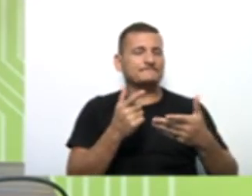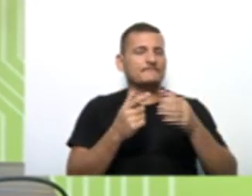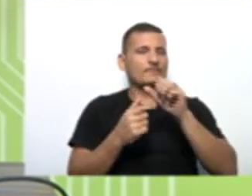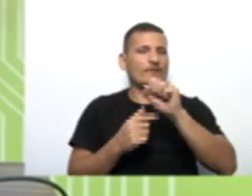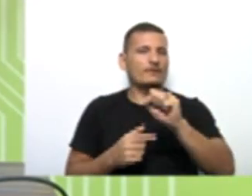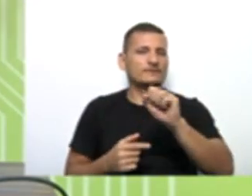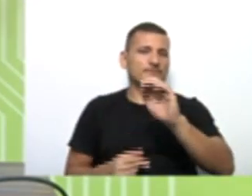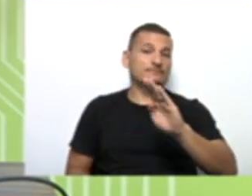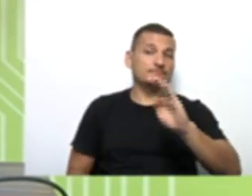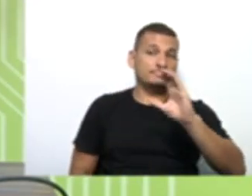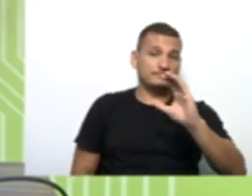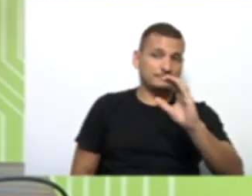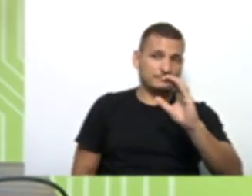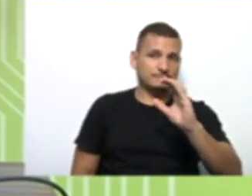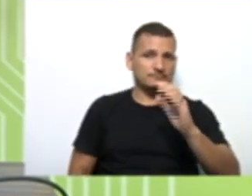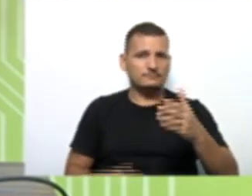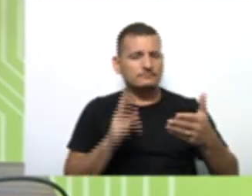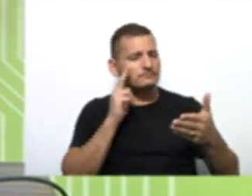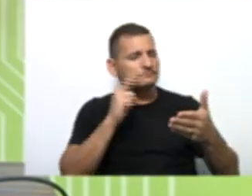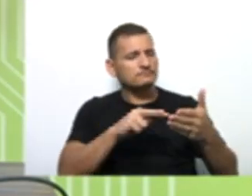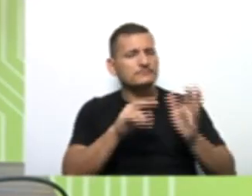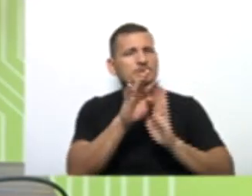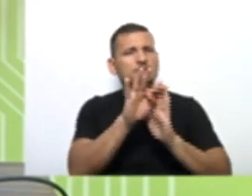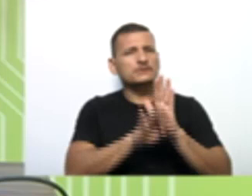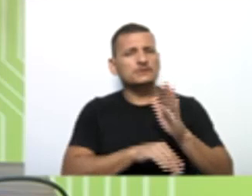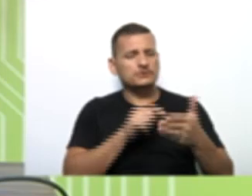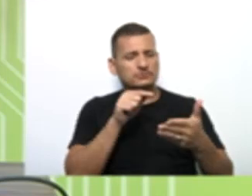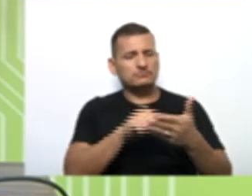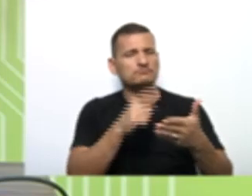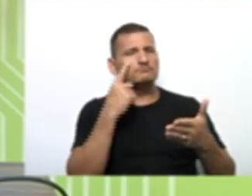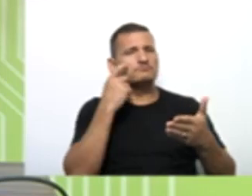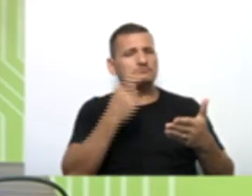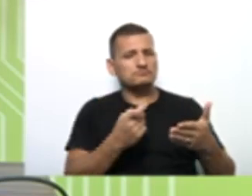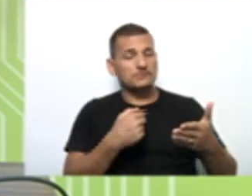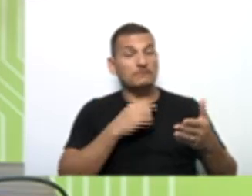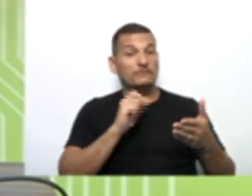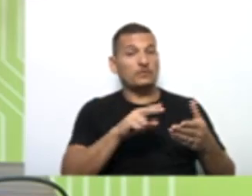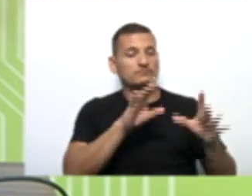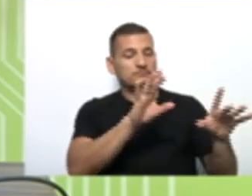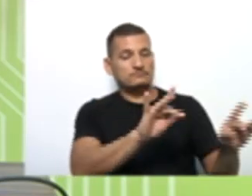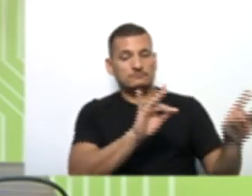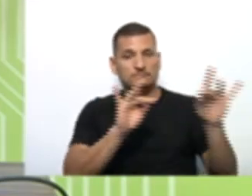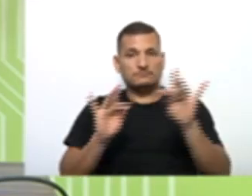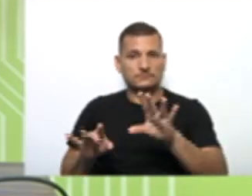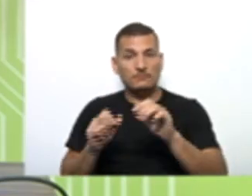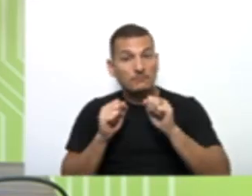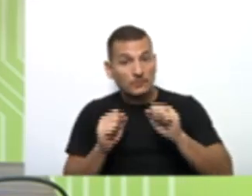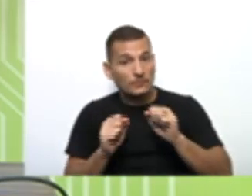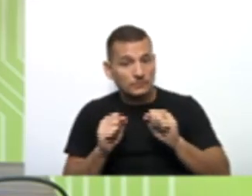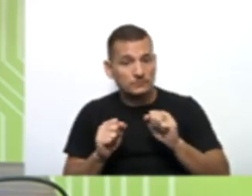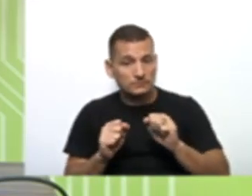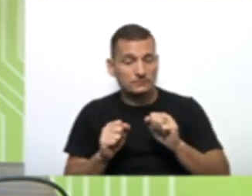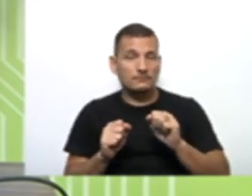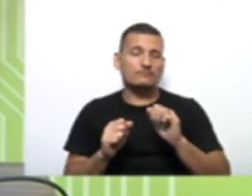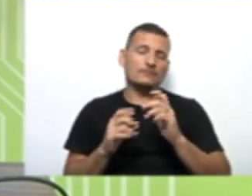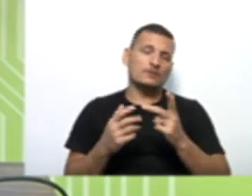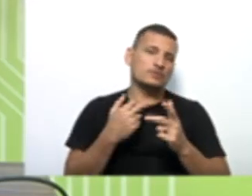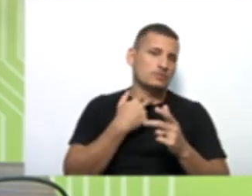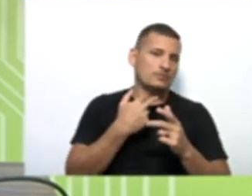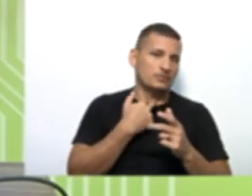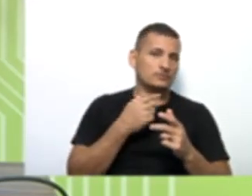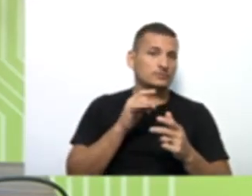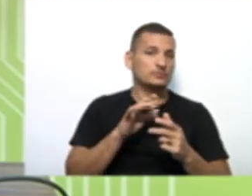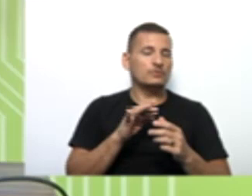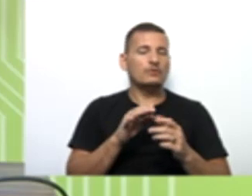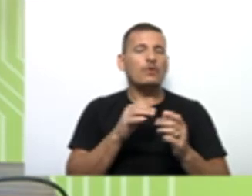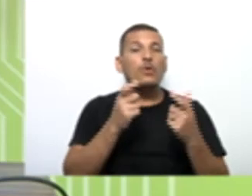Brasileira de Computação. Olha que trecho interessante. Vou copiar e colar. Posso copiar e colar. O que eu não posso é